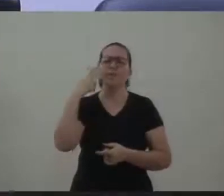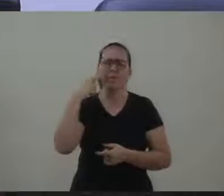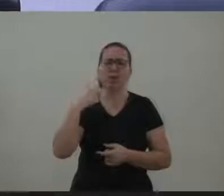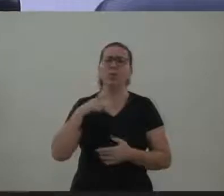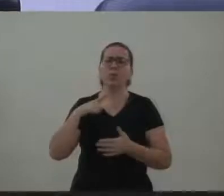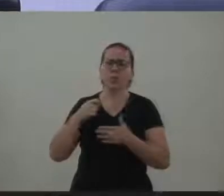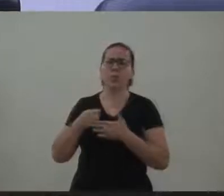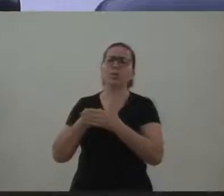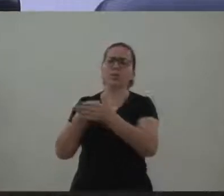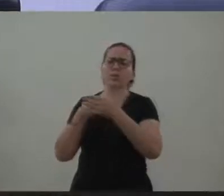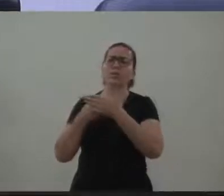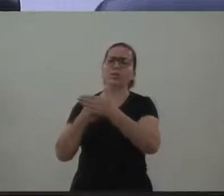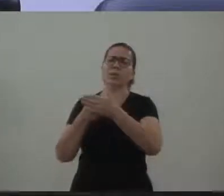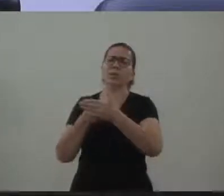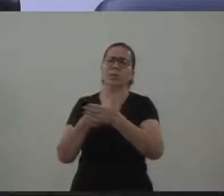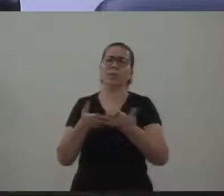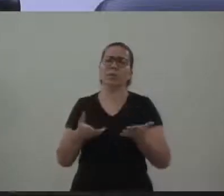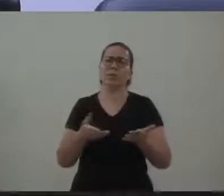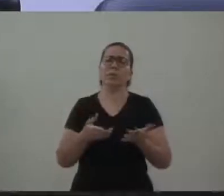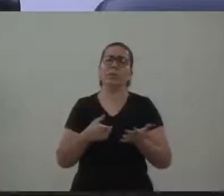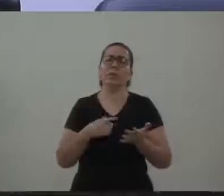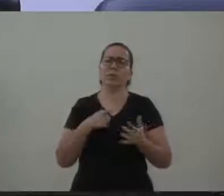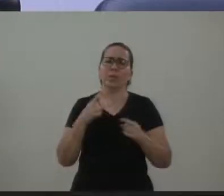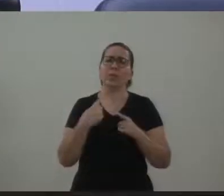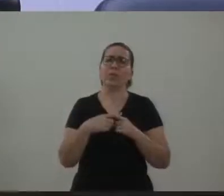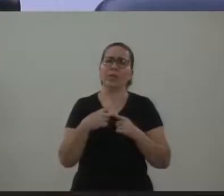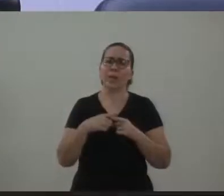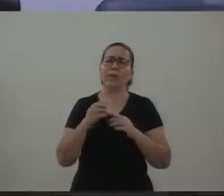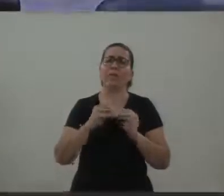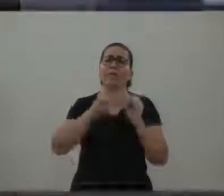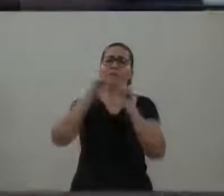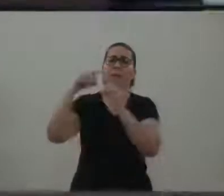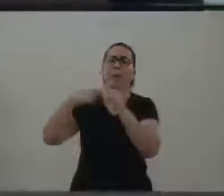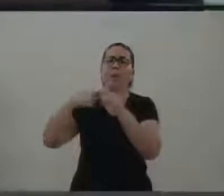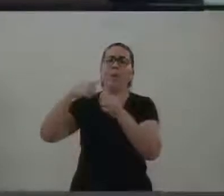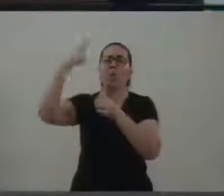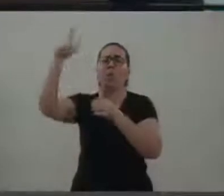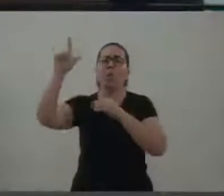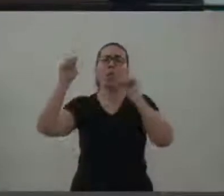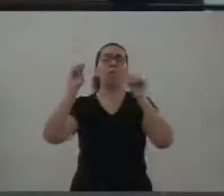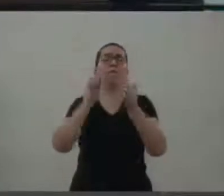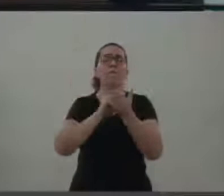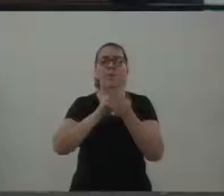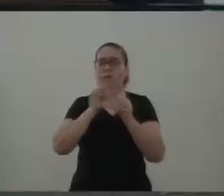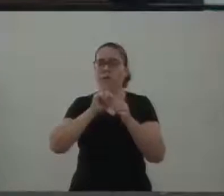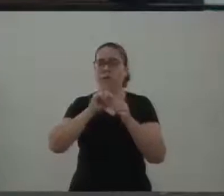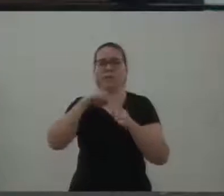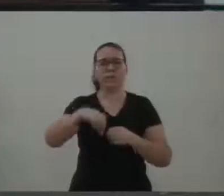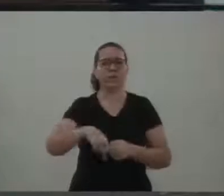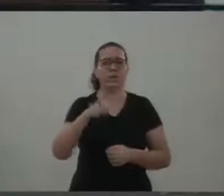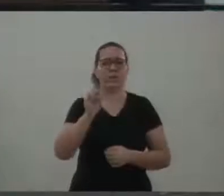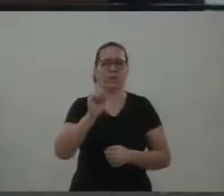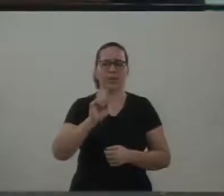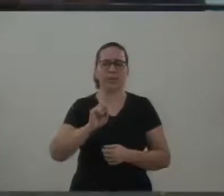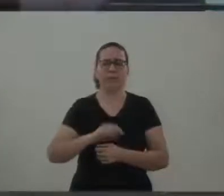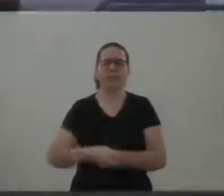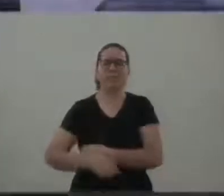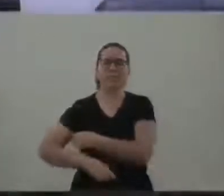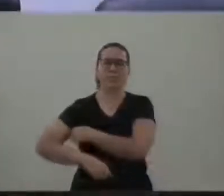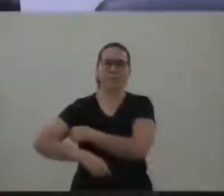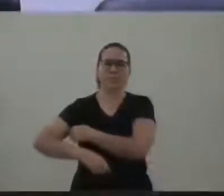cobrando a Secretaria do Estado, para que dê andamento, porque tem coisa que vai para Bragança, para outra cidade que não é feita aqui dentro do município.